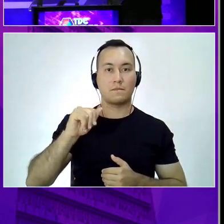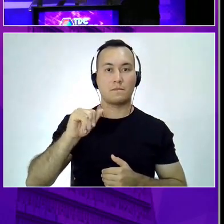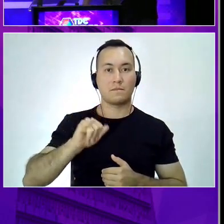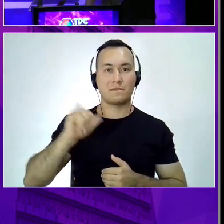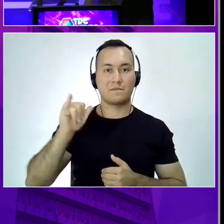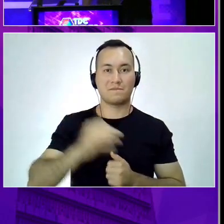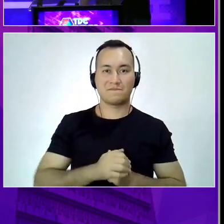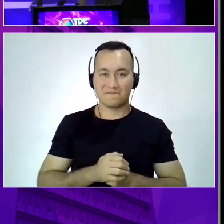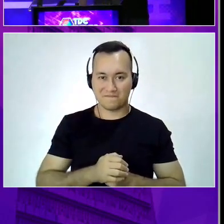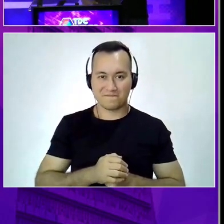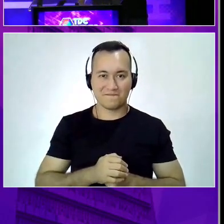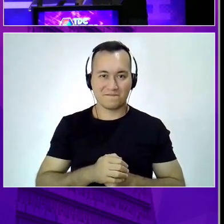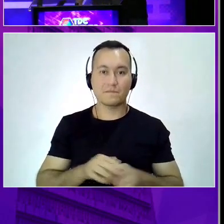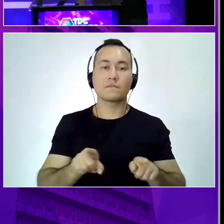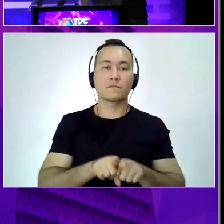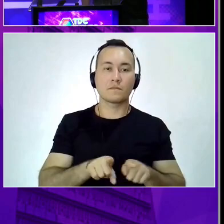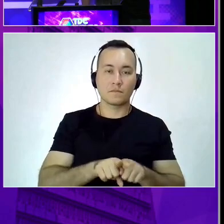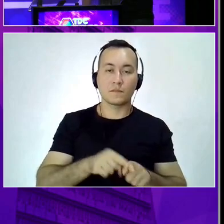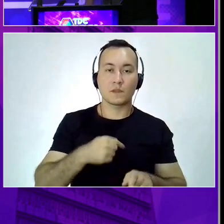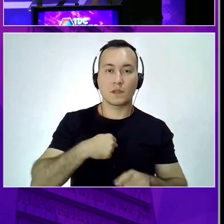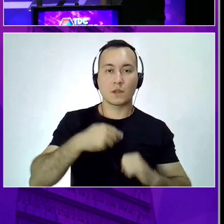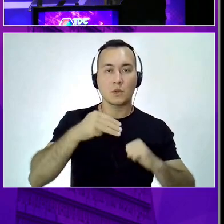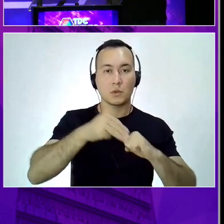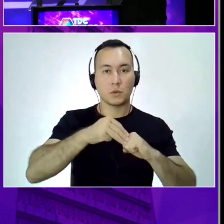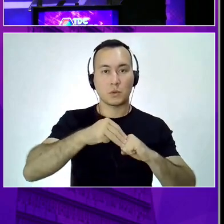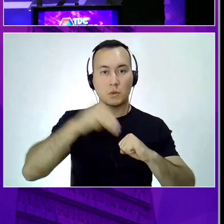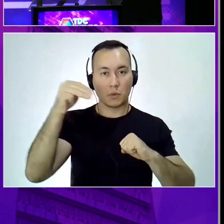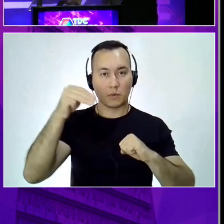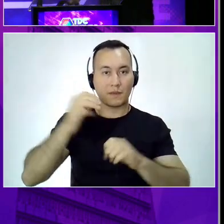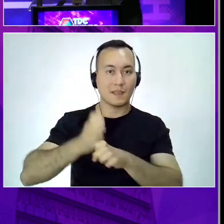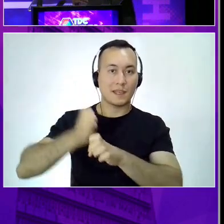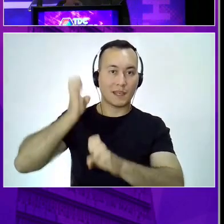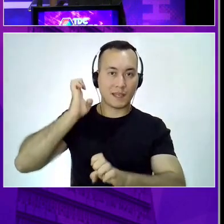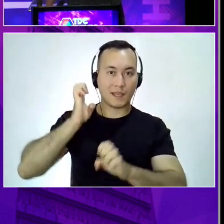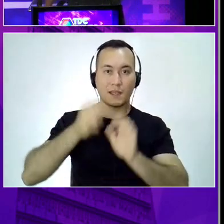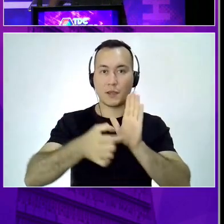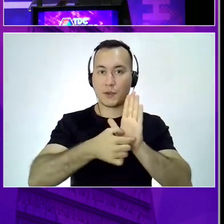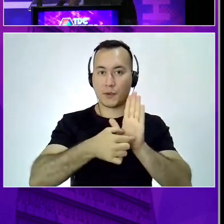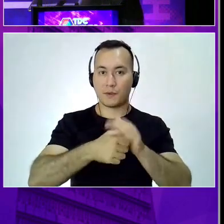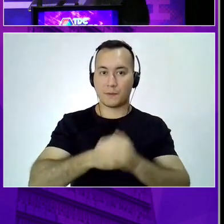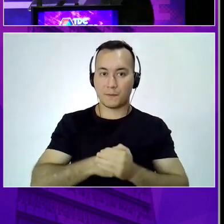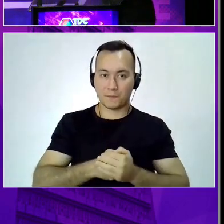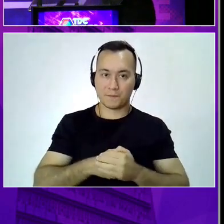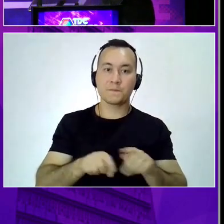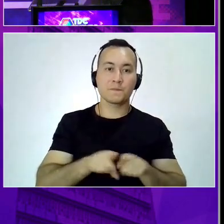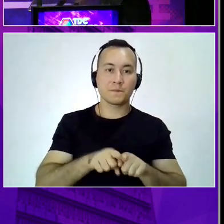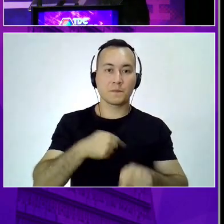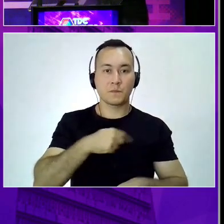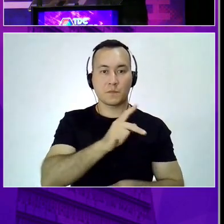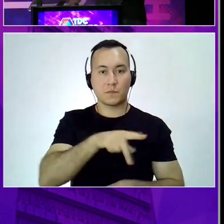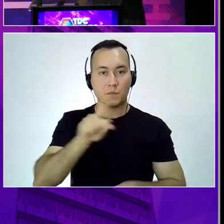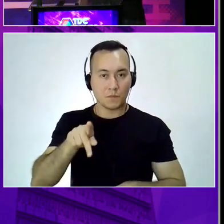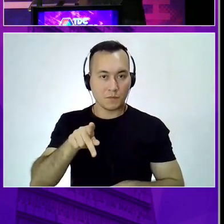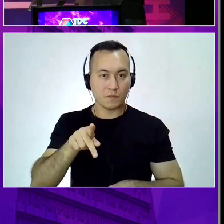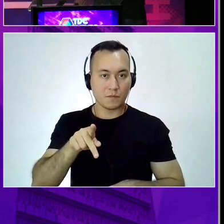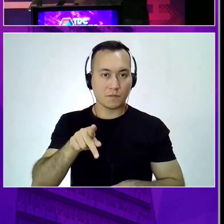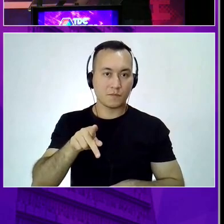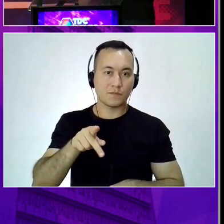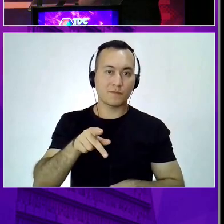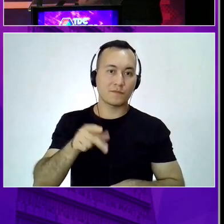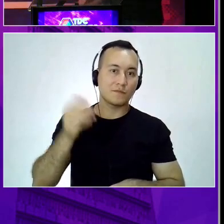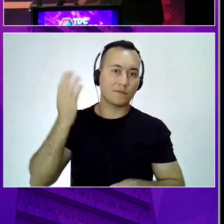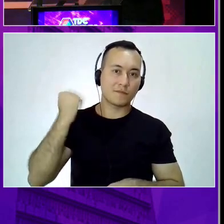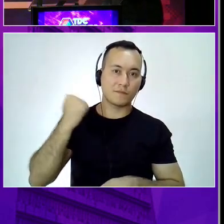professor na parte, continuo ainda, vez ou outra, dando aula ali de Android, algumas coisas ainda na área de mobile. Era coordenador de uma pós-graduação,